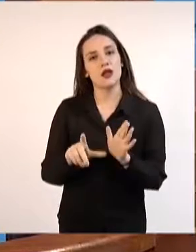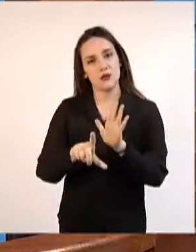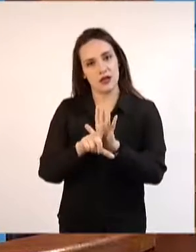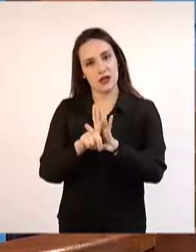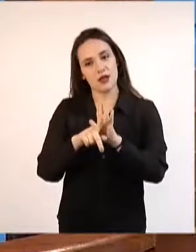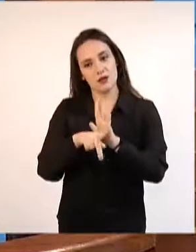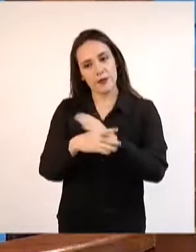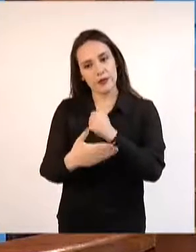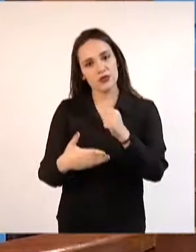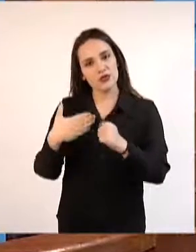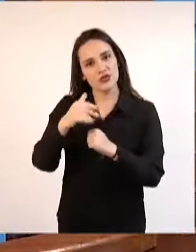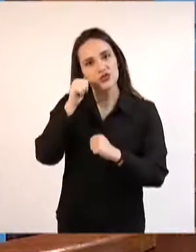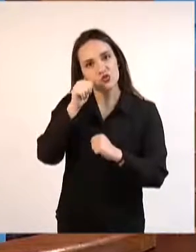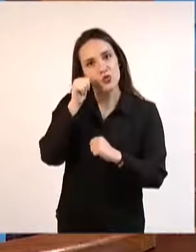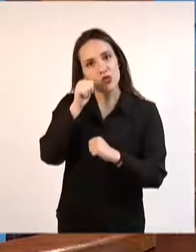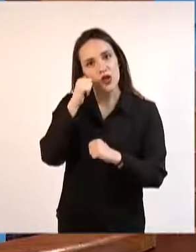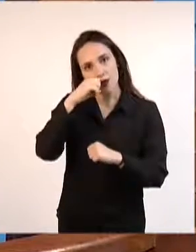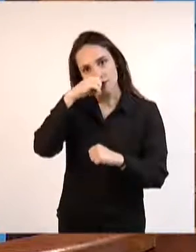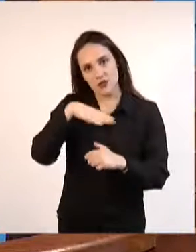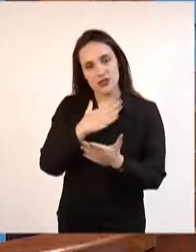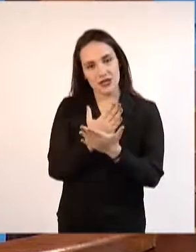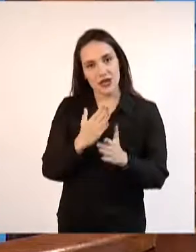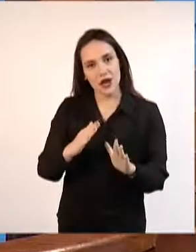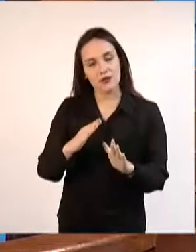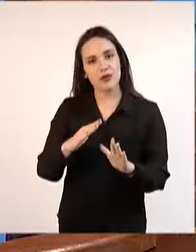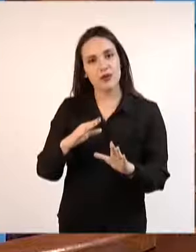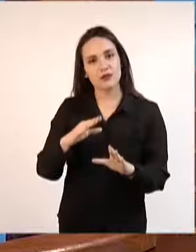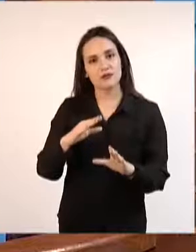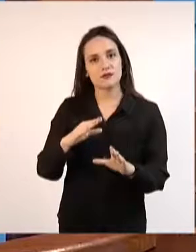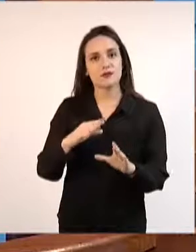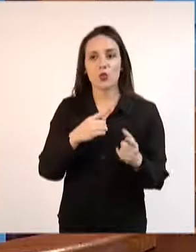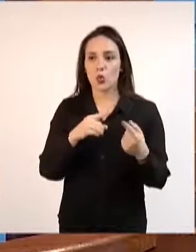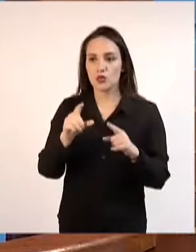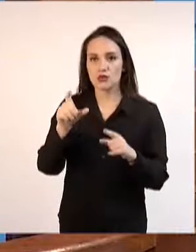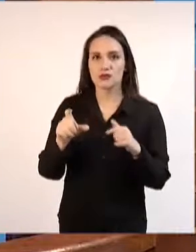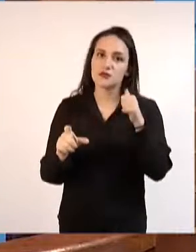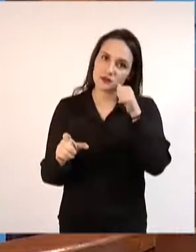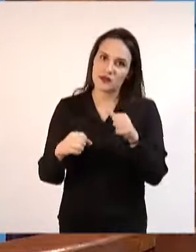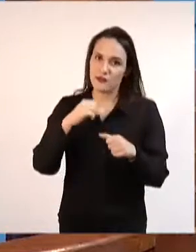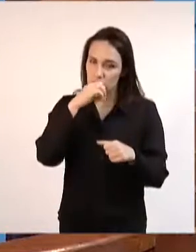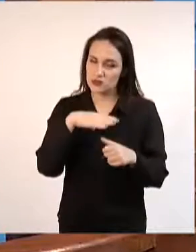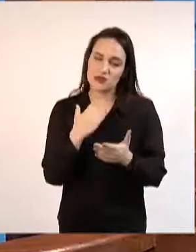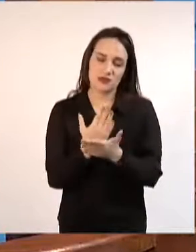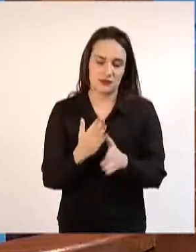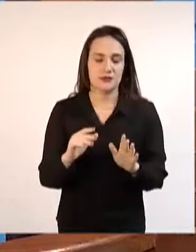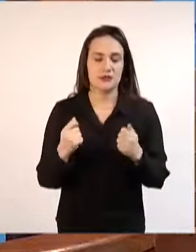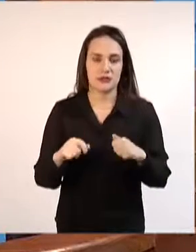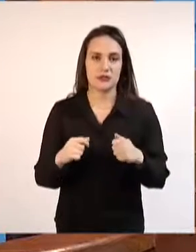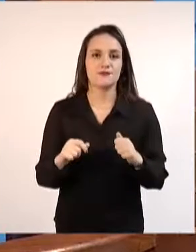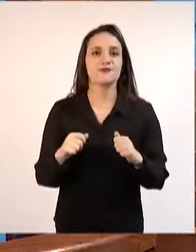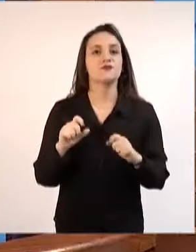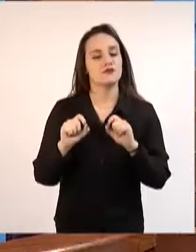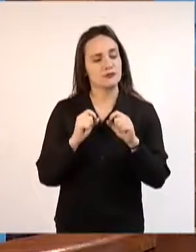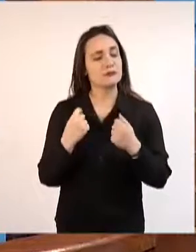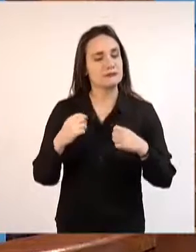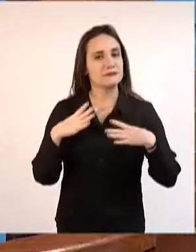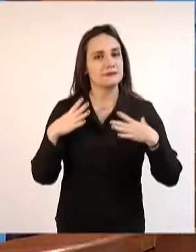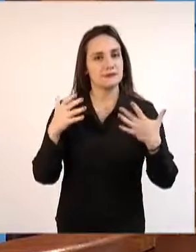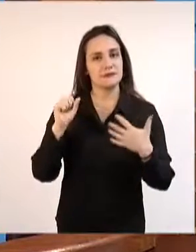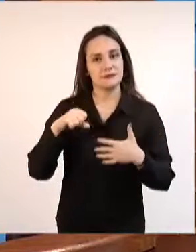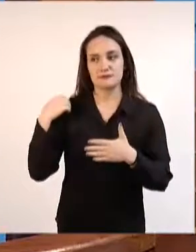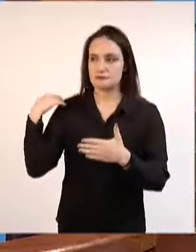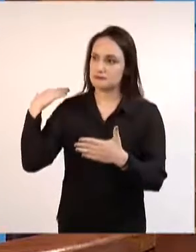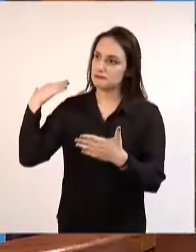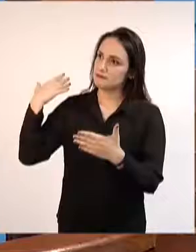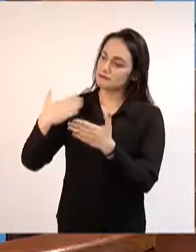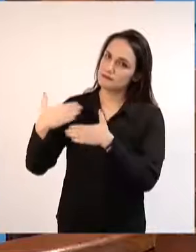Os avanços e conquistas na defesa e proteção das mulheres realmente há que se comemorar.